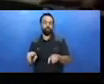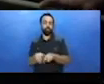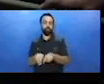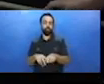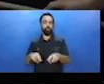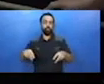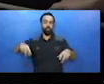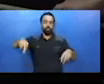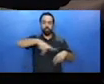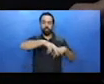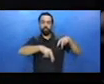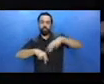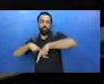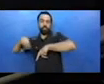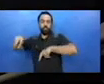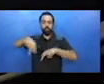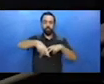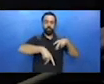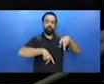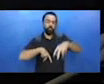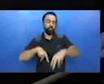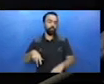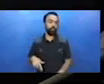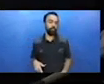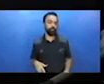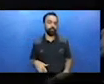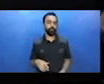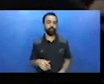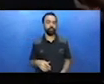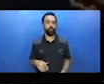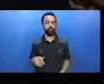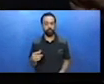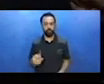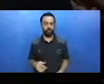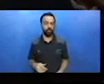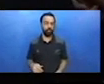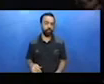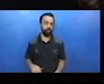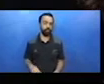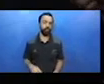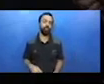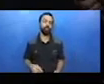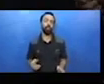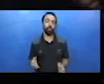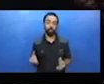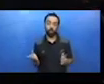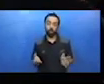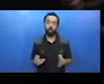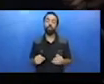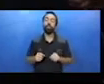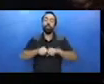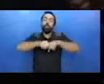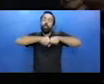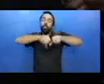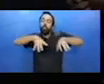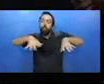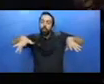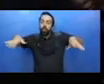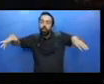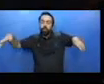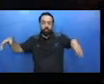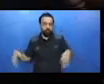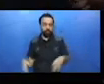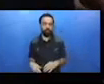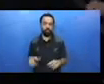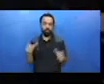características e curiosidades dessa atividade que hoje se torna uma das mais difundidas dentro das pessoas, com